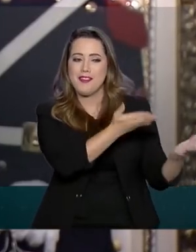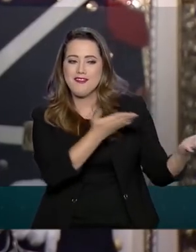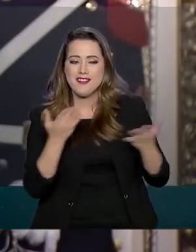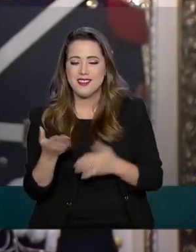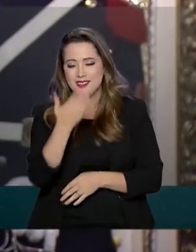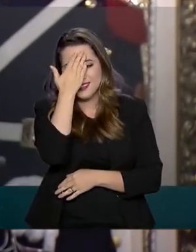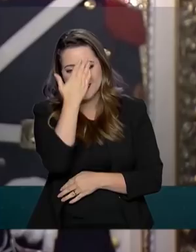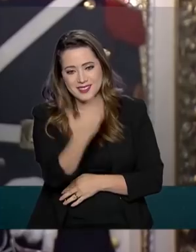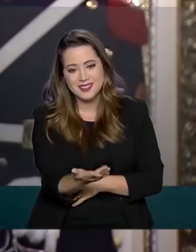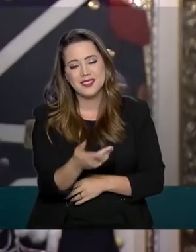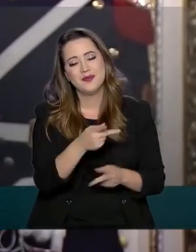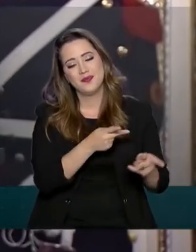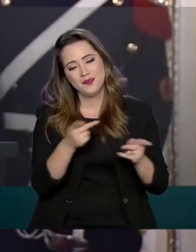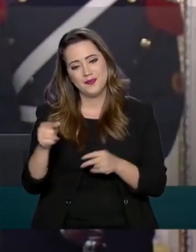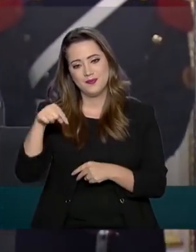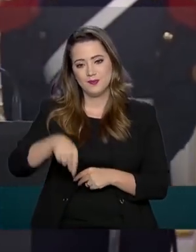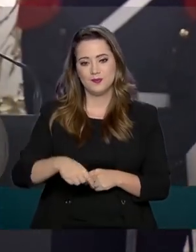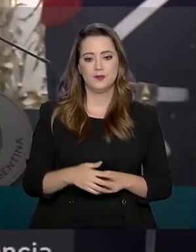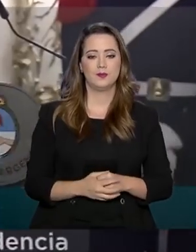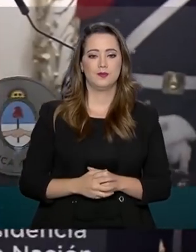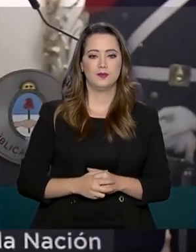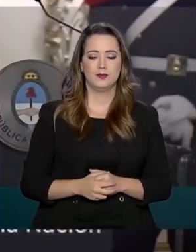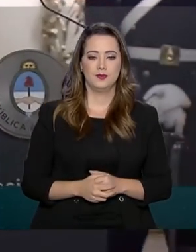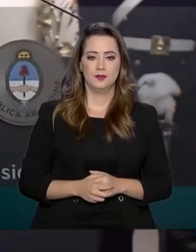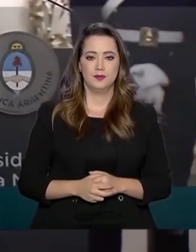e muito obrigado pela visita.